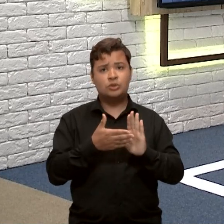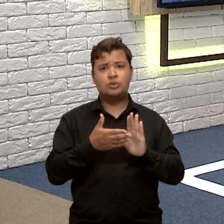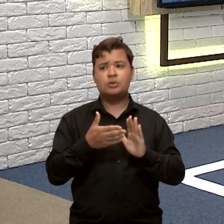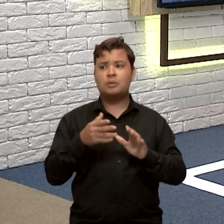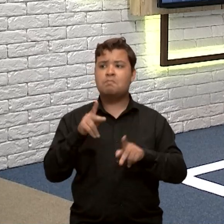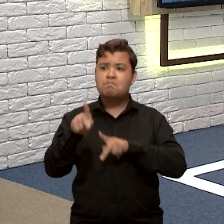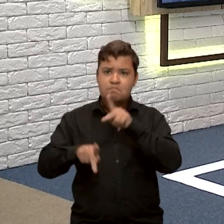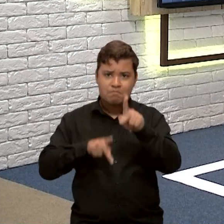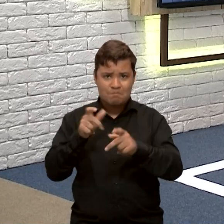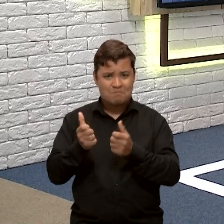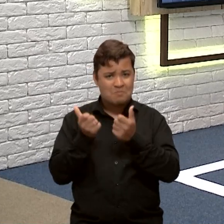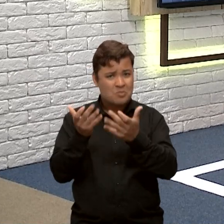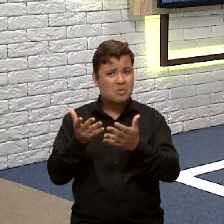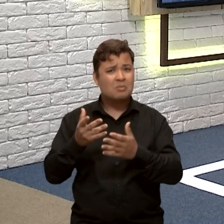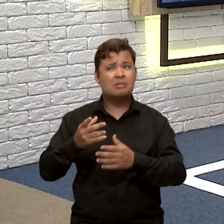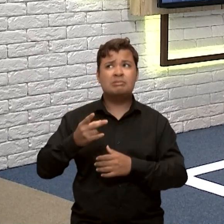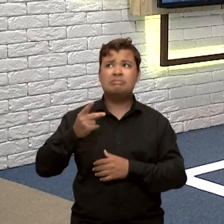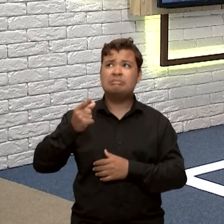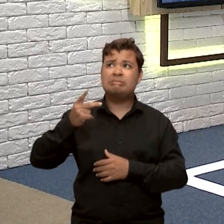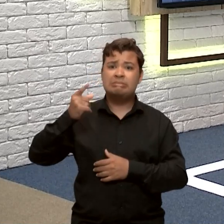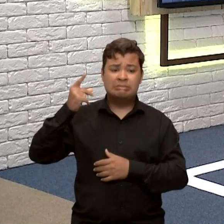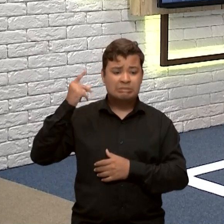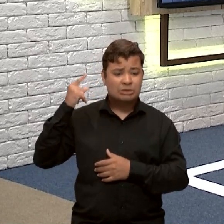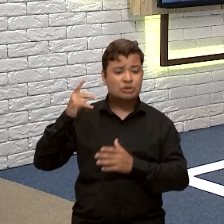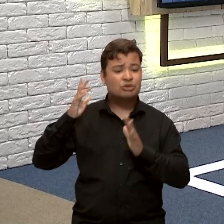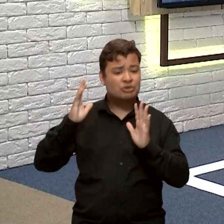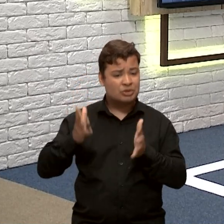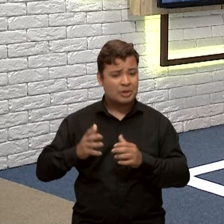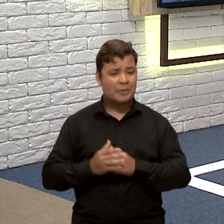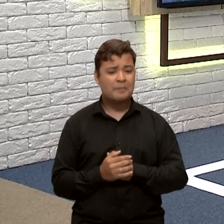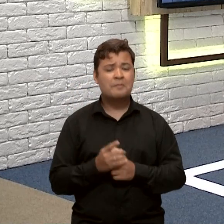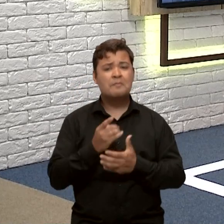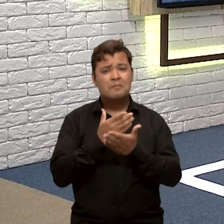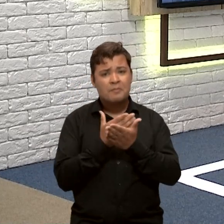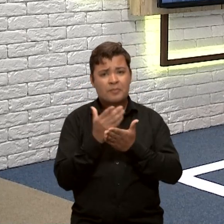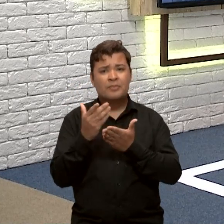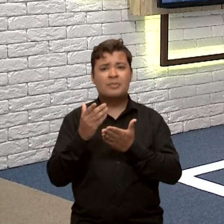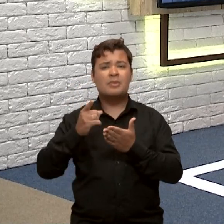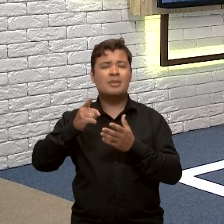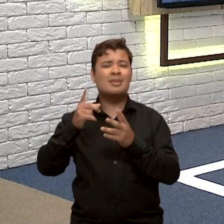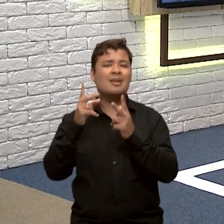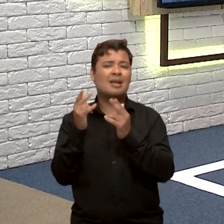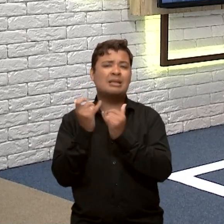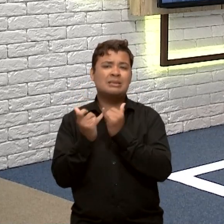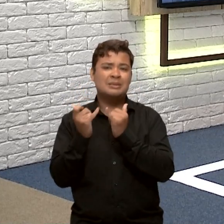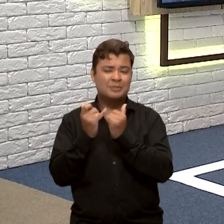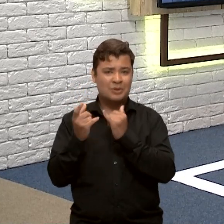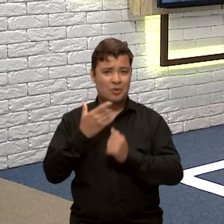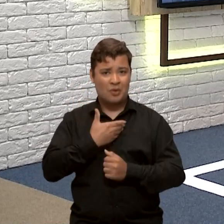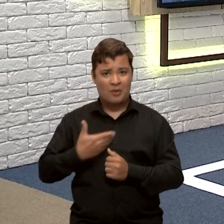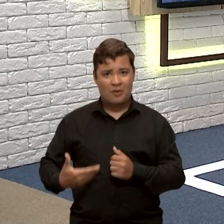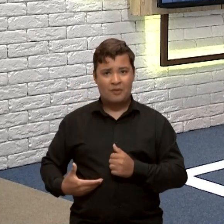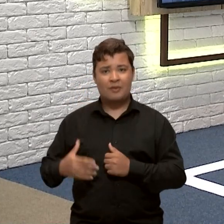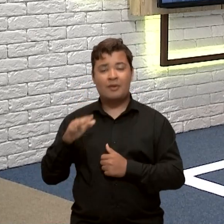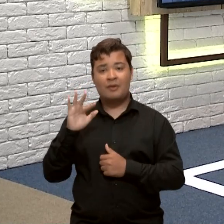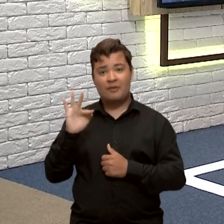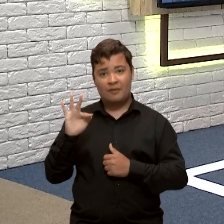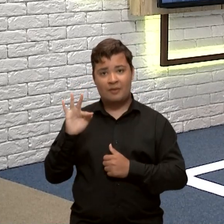Brasil. Ele tem início num formato semelhante a esse no governo Fernando Henrique Cardoso, depois ele